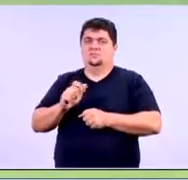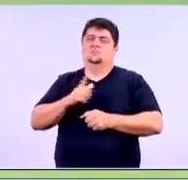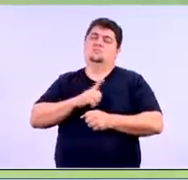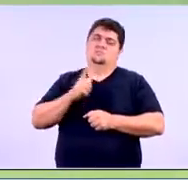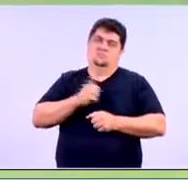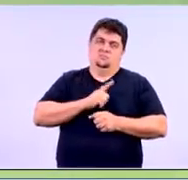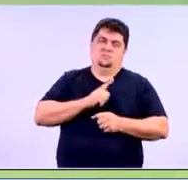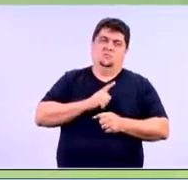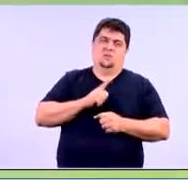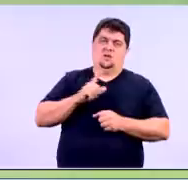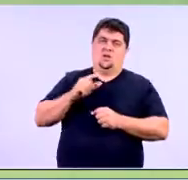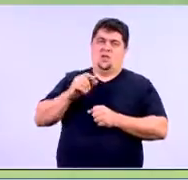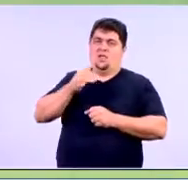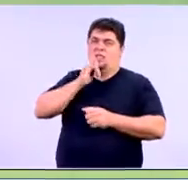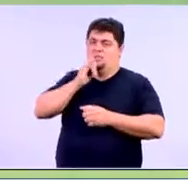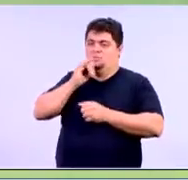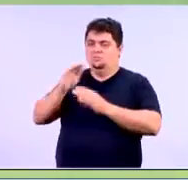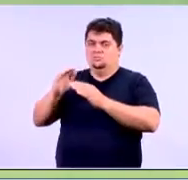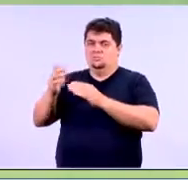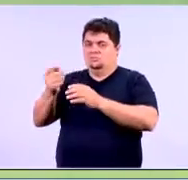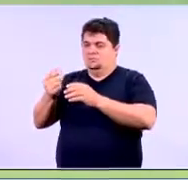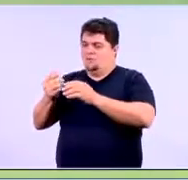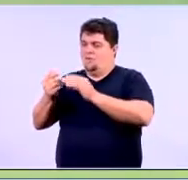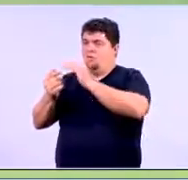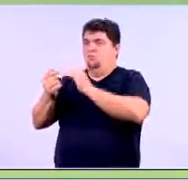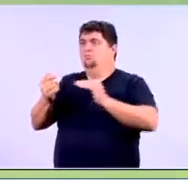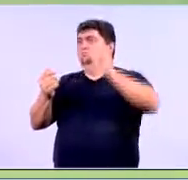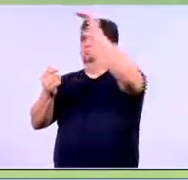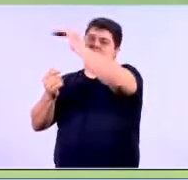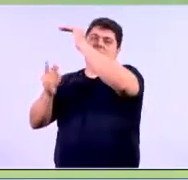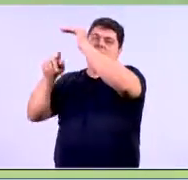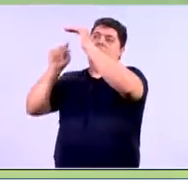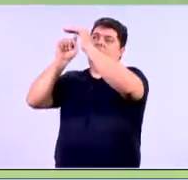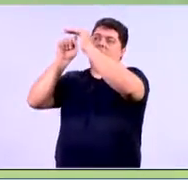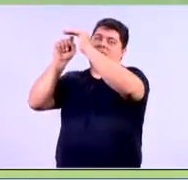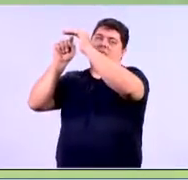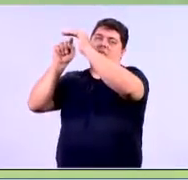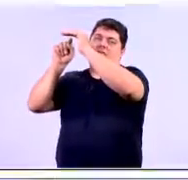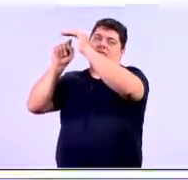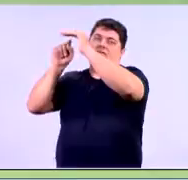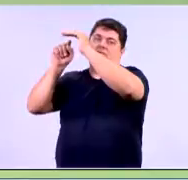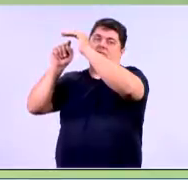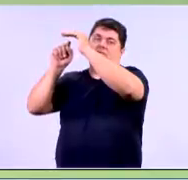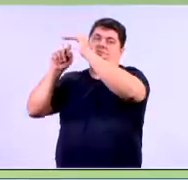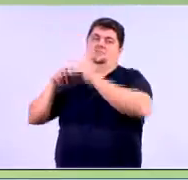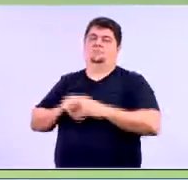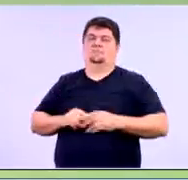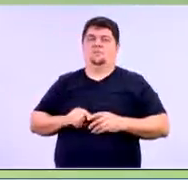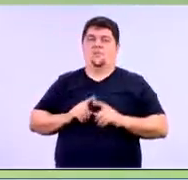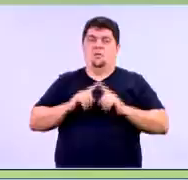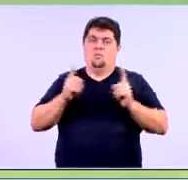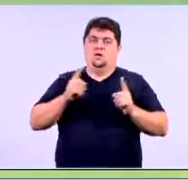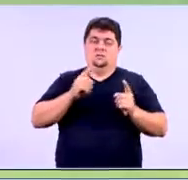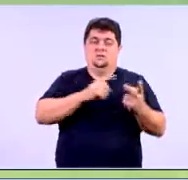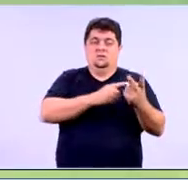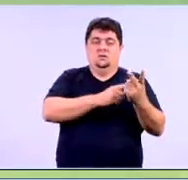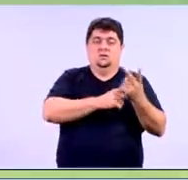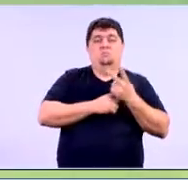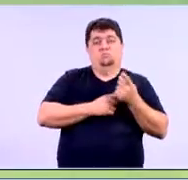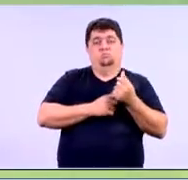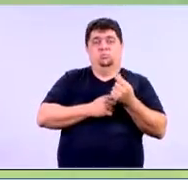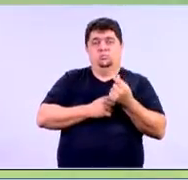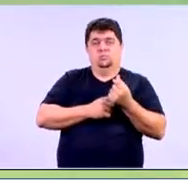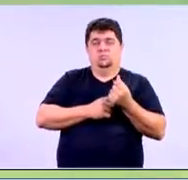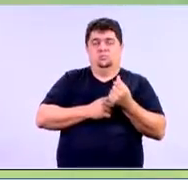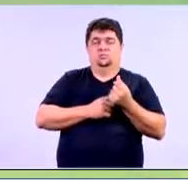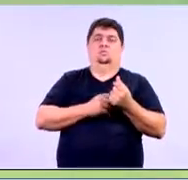cima da majoração do valor do imóvel. Já o empréstimo compulsório,